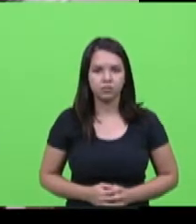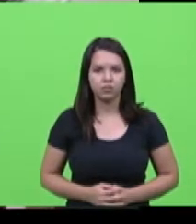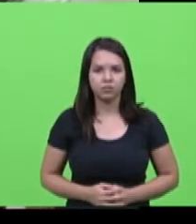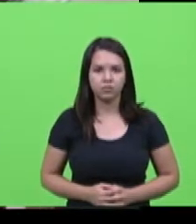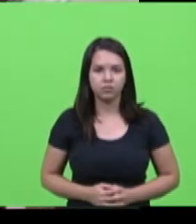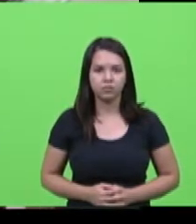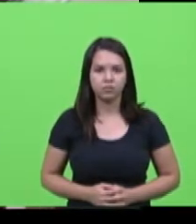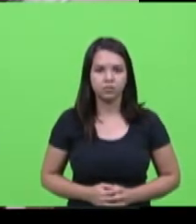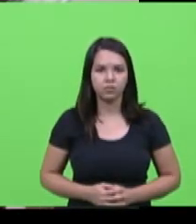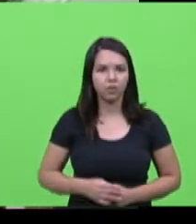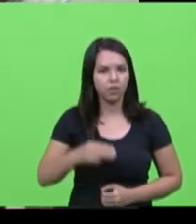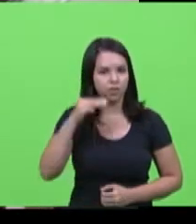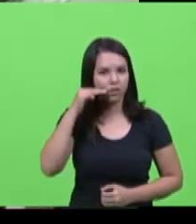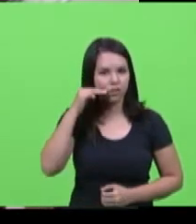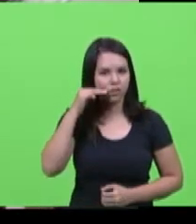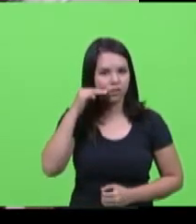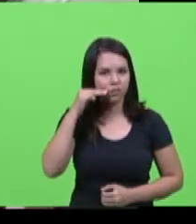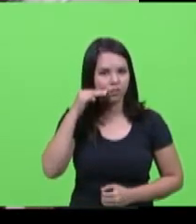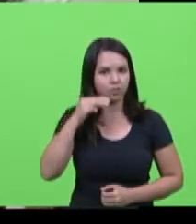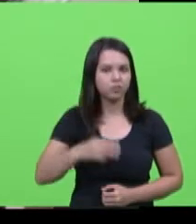Deputada Marlene.